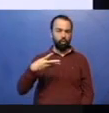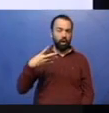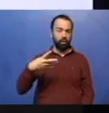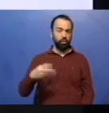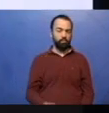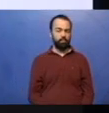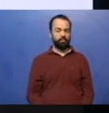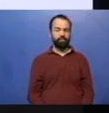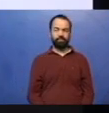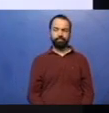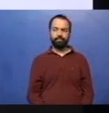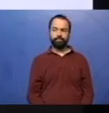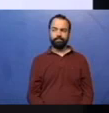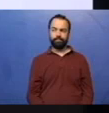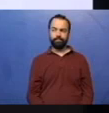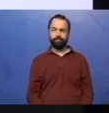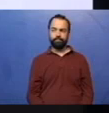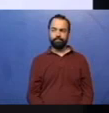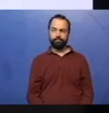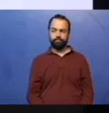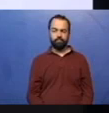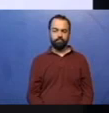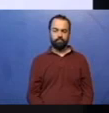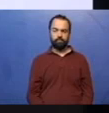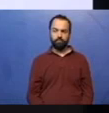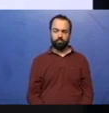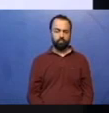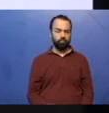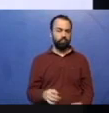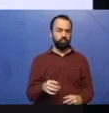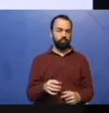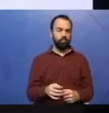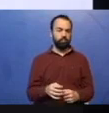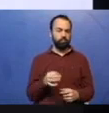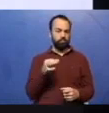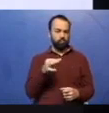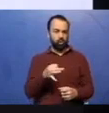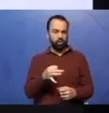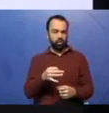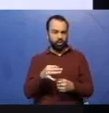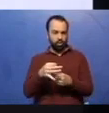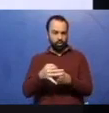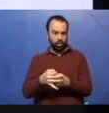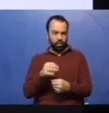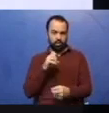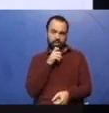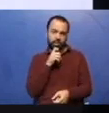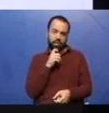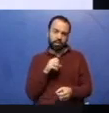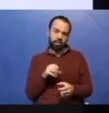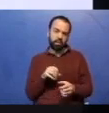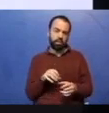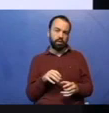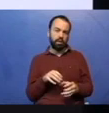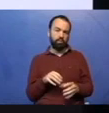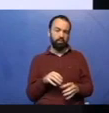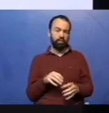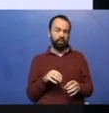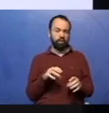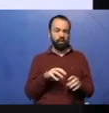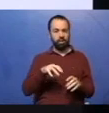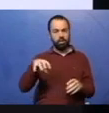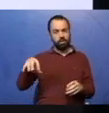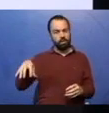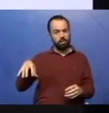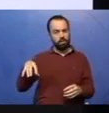Mais uma atividade, olha. Por que o gelo derrete quando deixamos fora do congelador? Tem